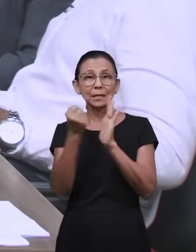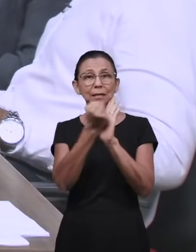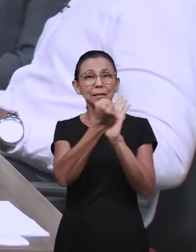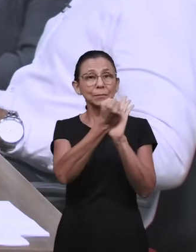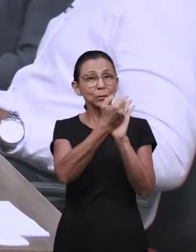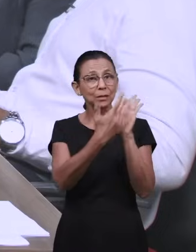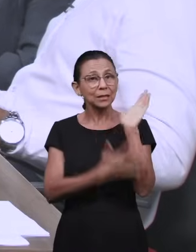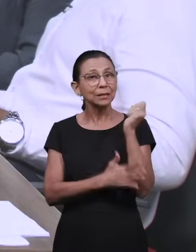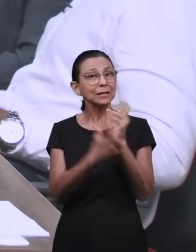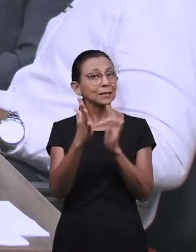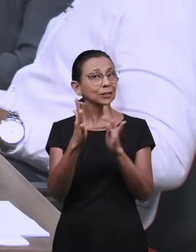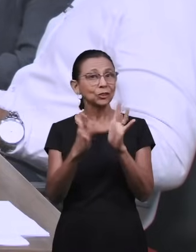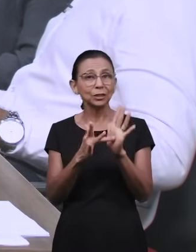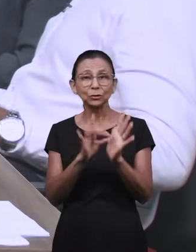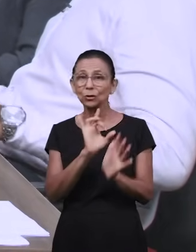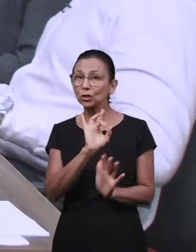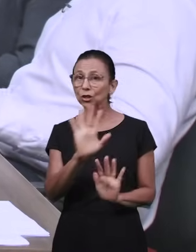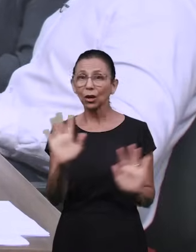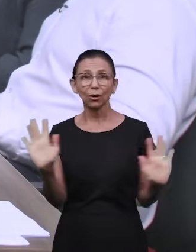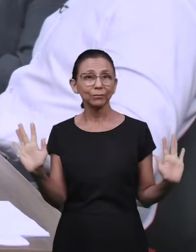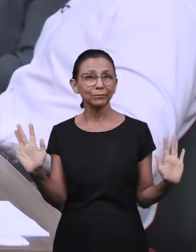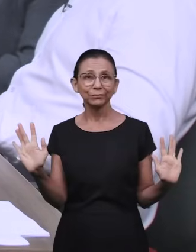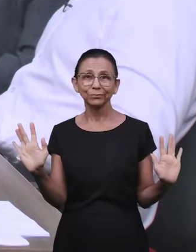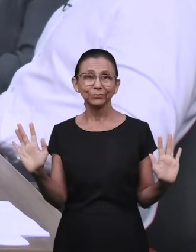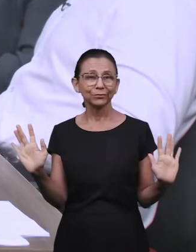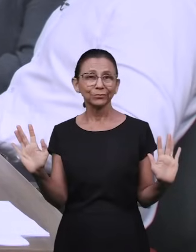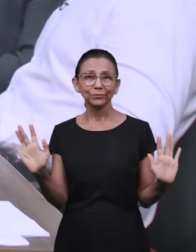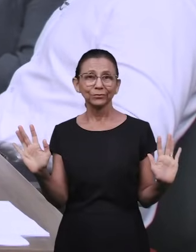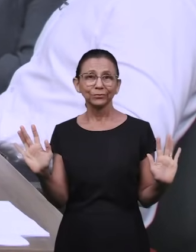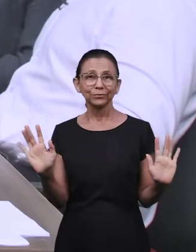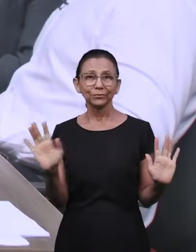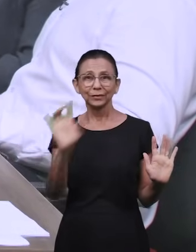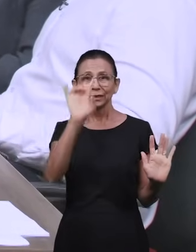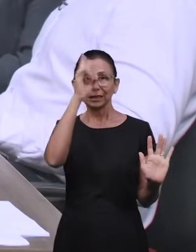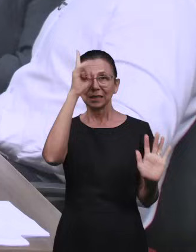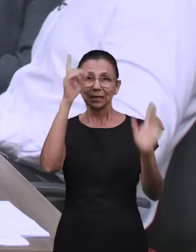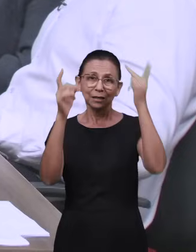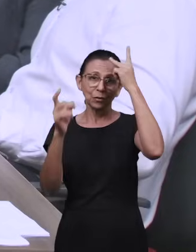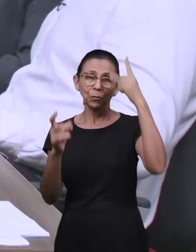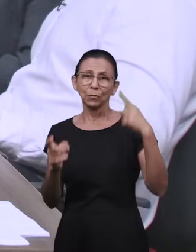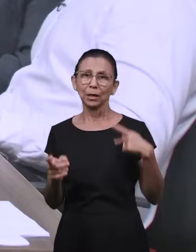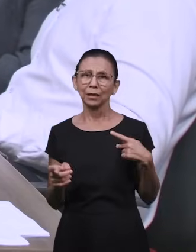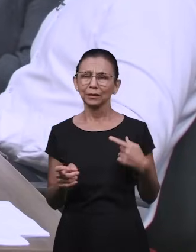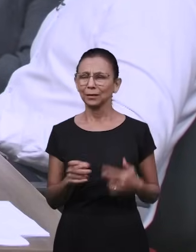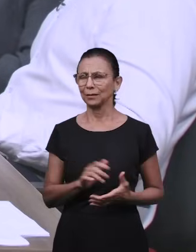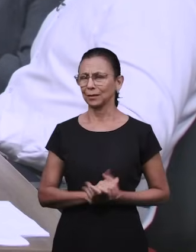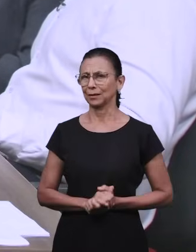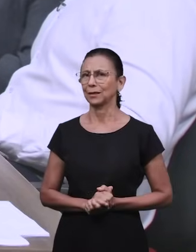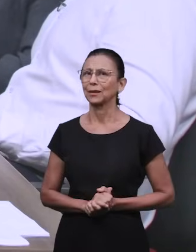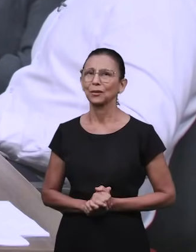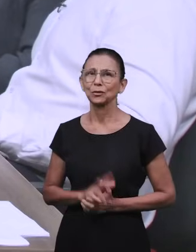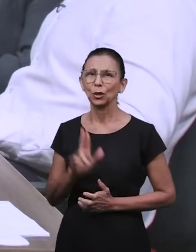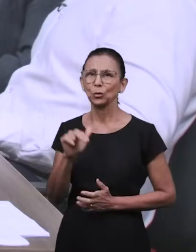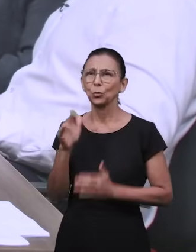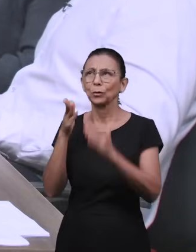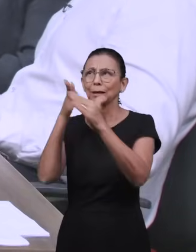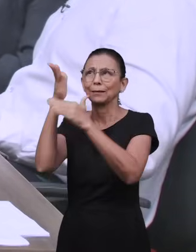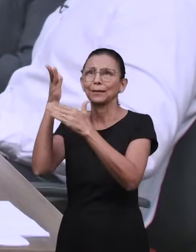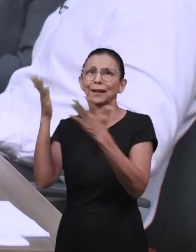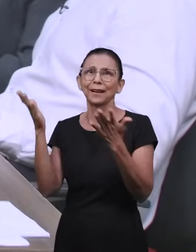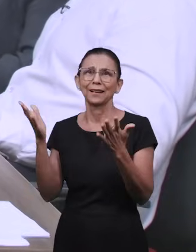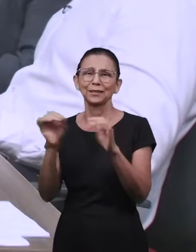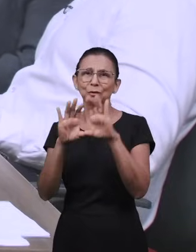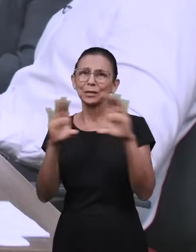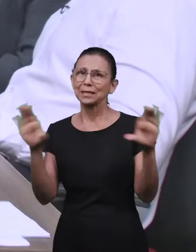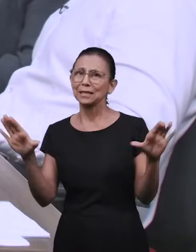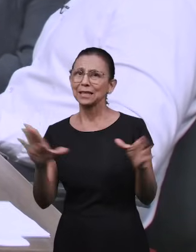humana, que faz parte daquilo que é humano, daquilo que é racional, nunca ia certificar a gente na eternidade.